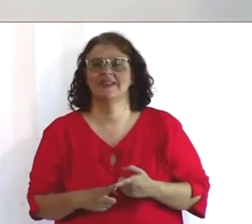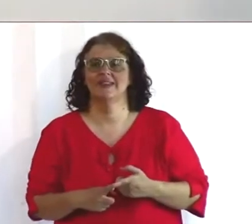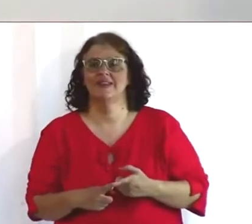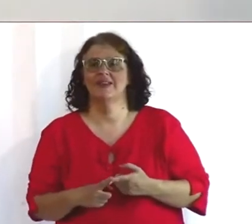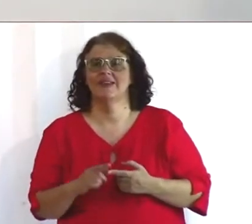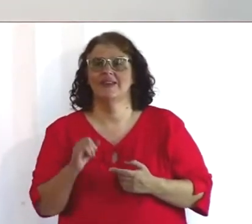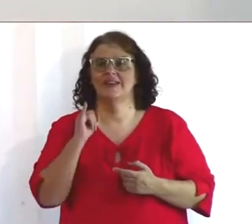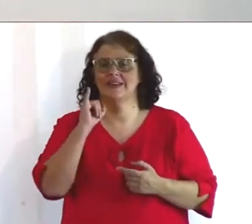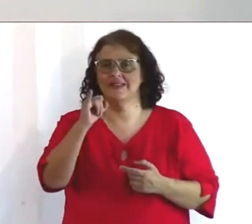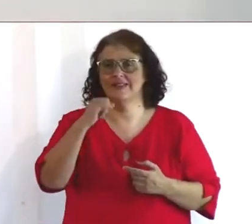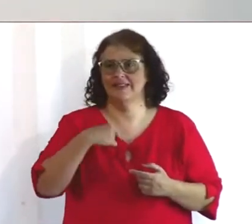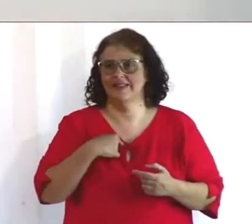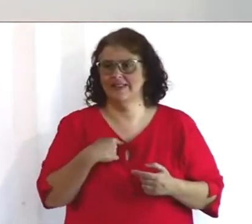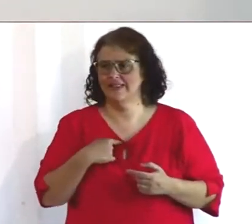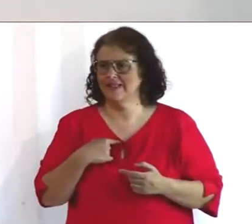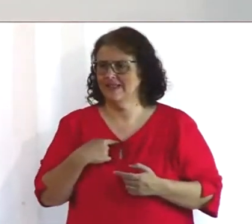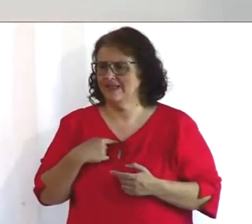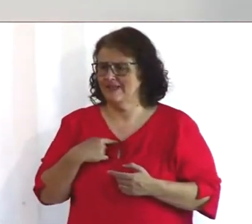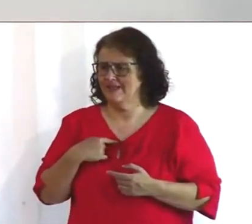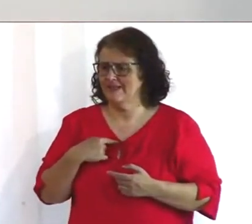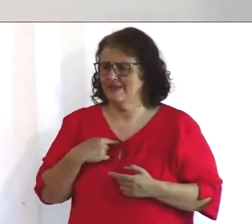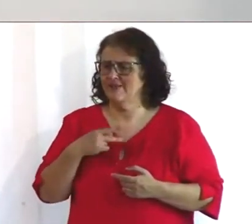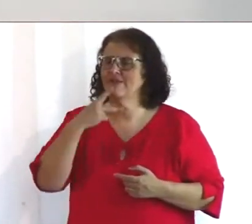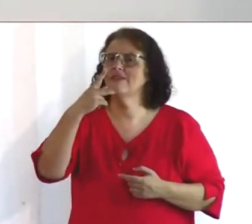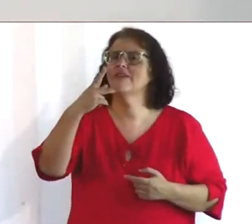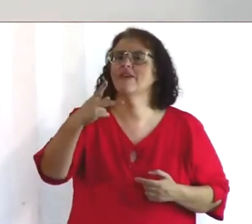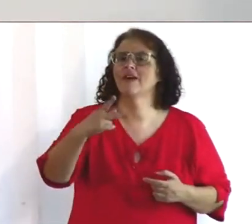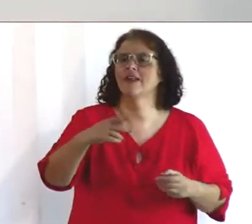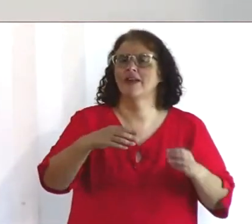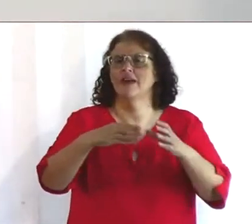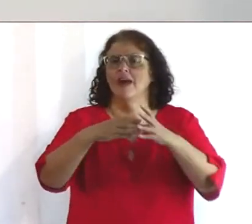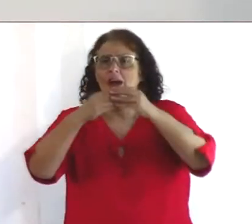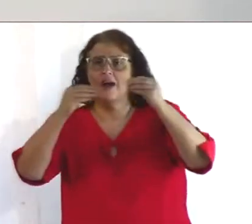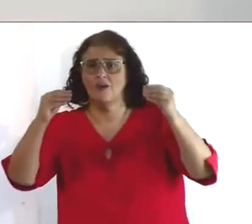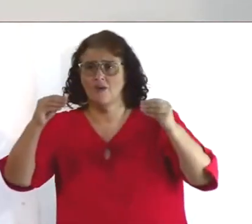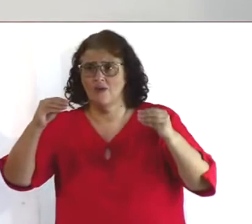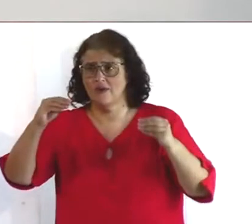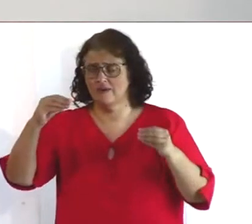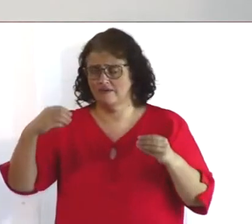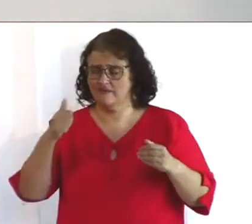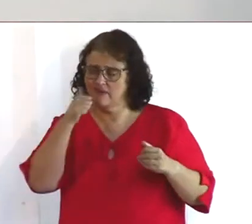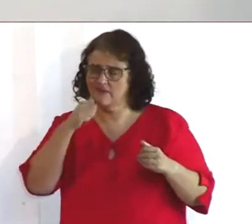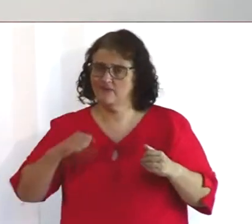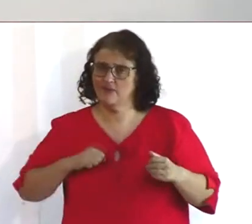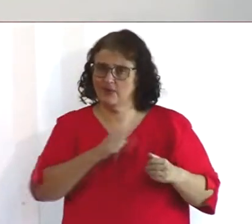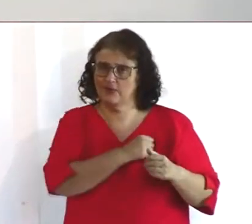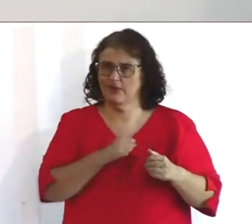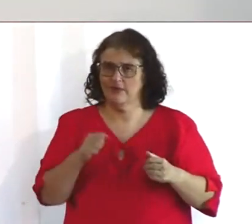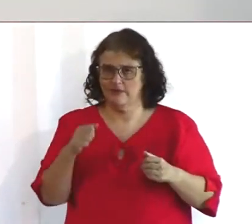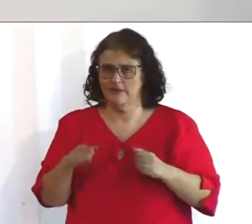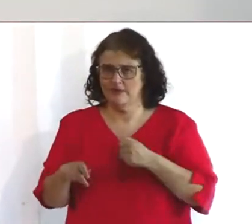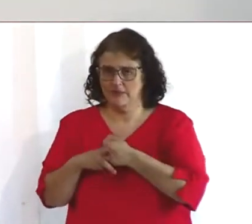eu utilizar aqui o fato que é a cura da sogra de Pedro para dizer, meus irmãos,